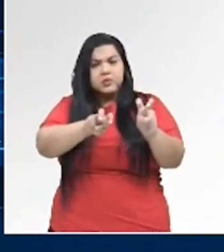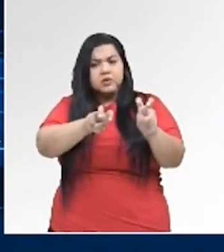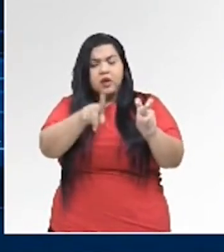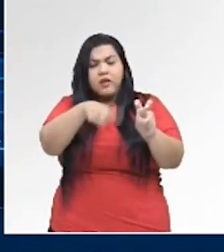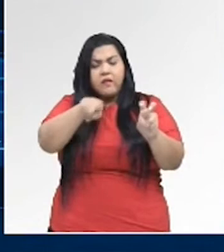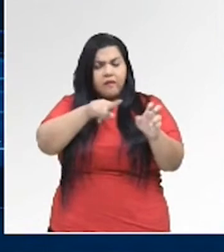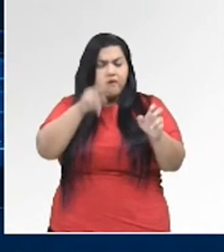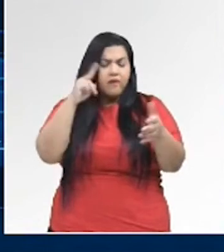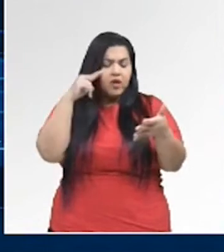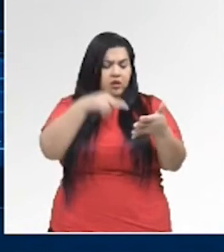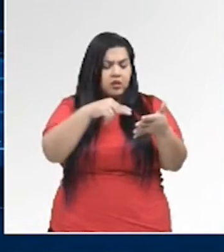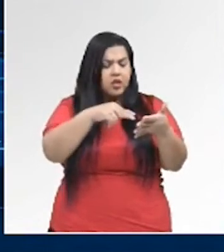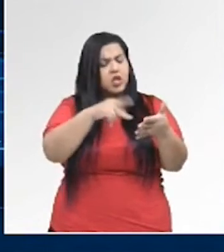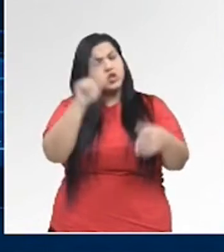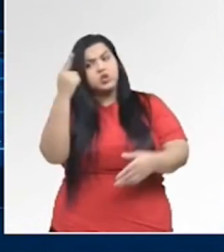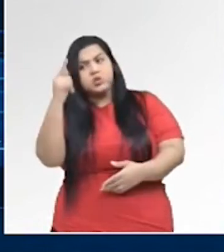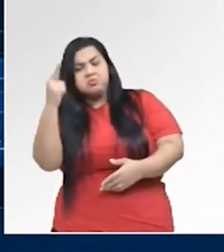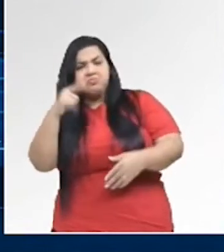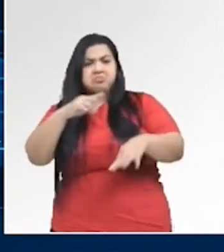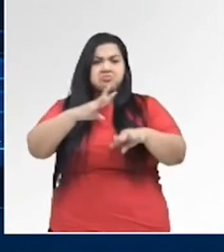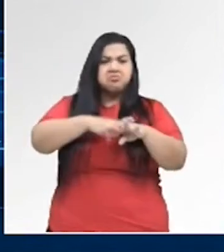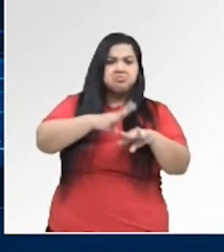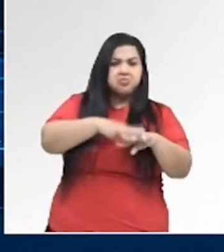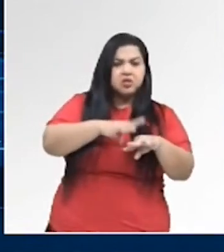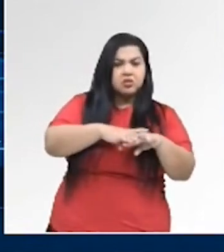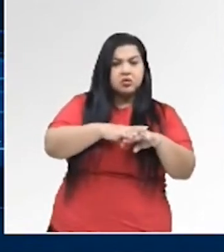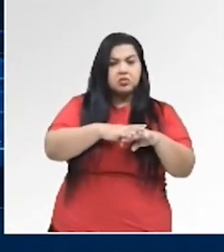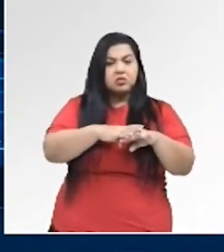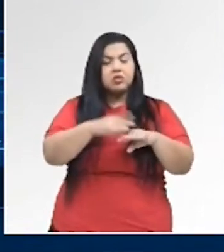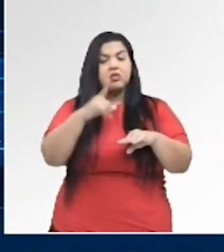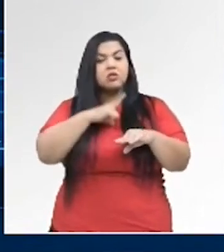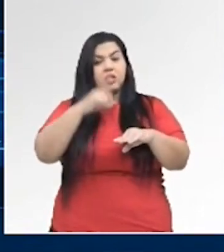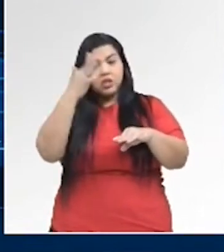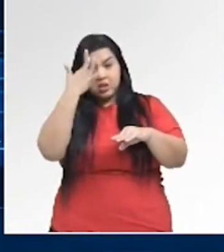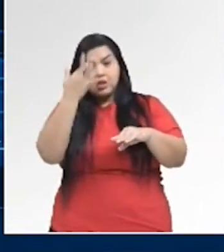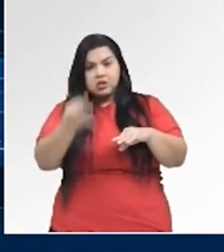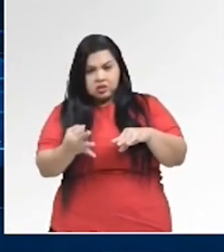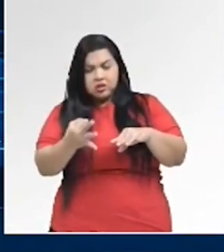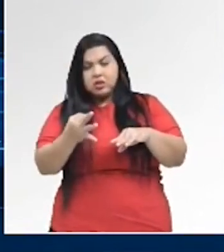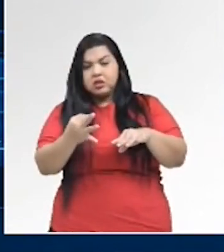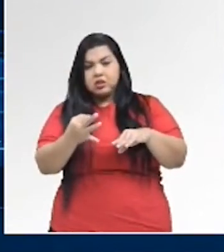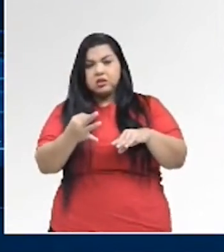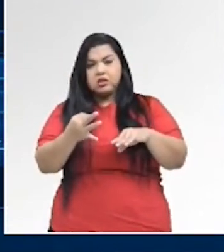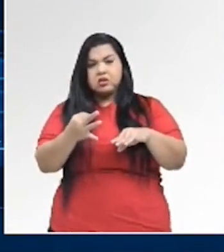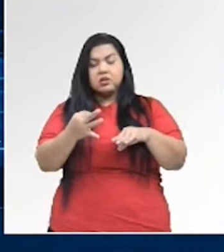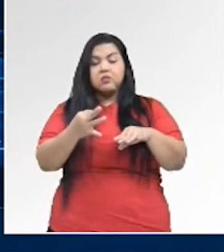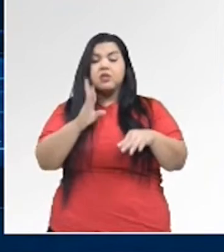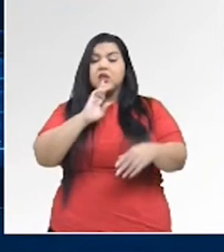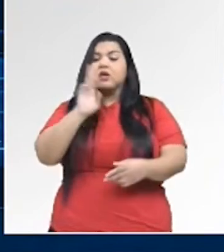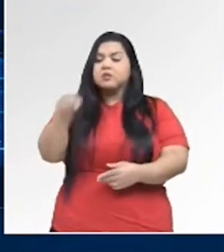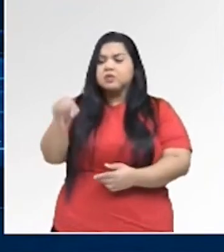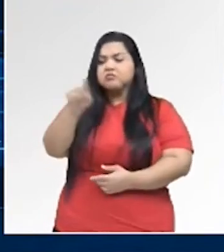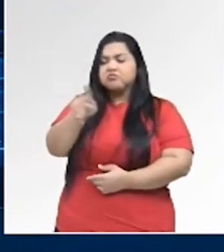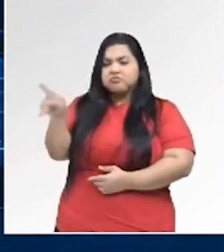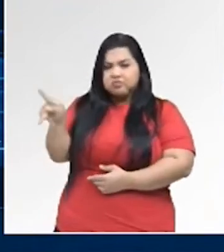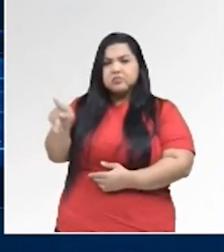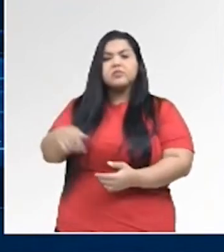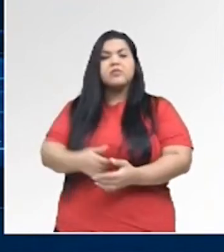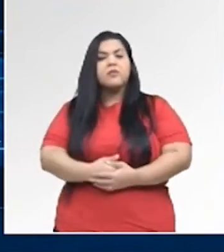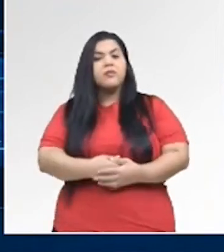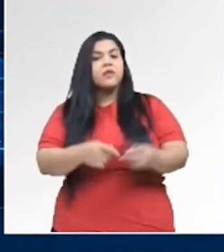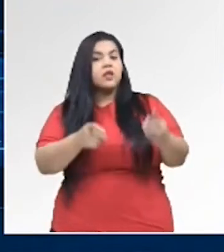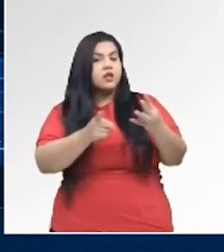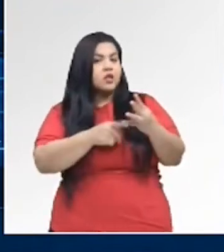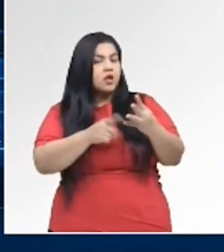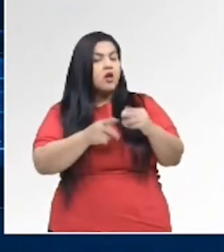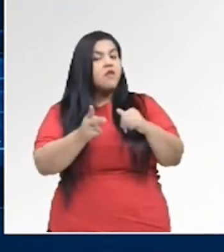vai lá sobre geografia, matemática, você tem que compreender para levar a resposta para a professora. Os verbetes